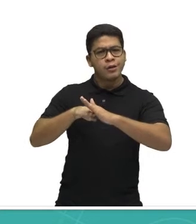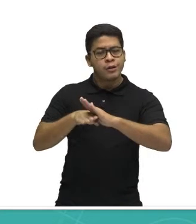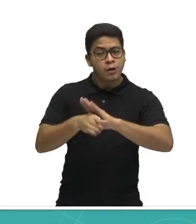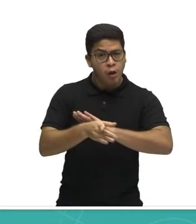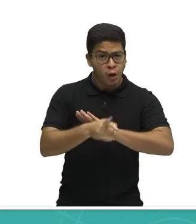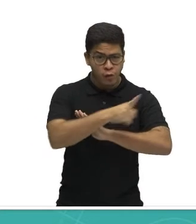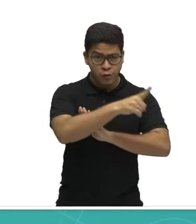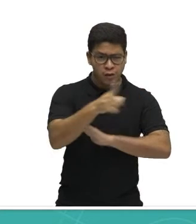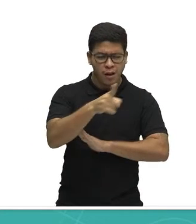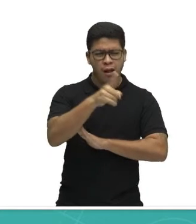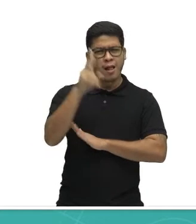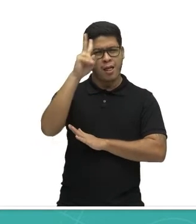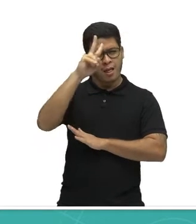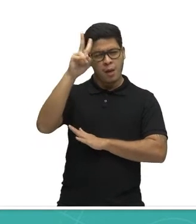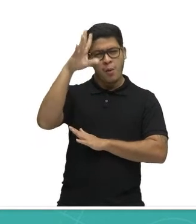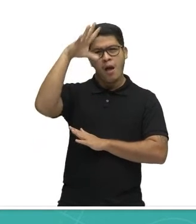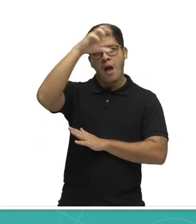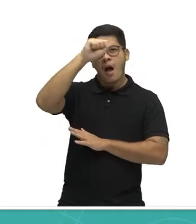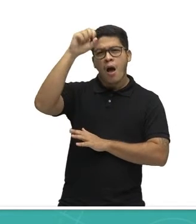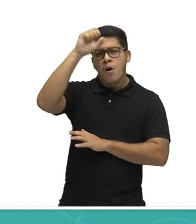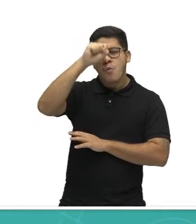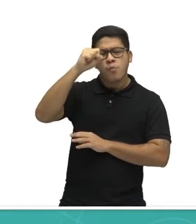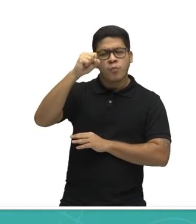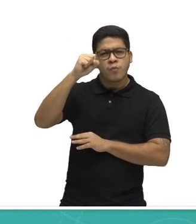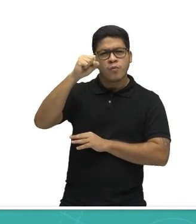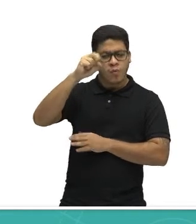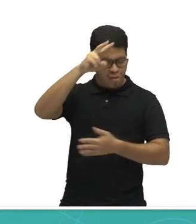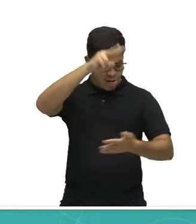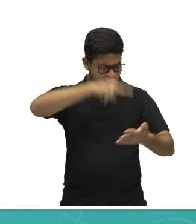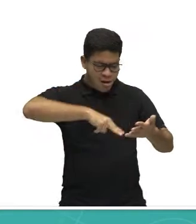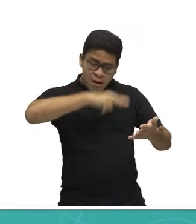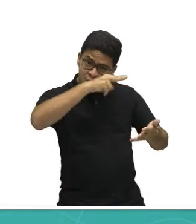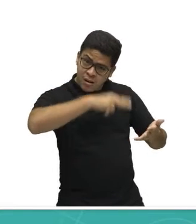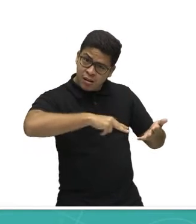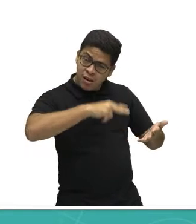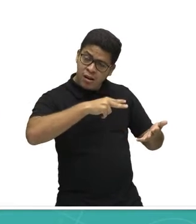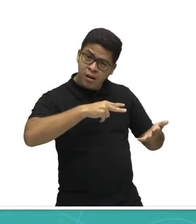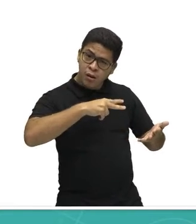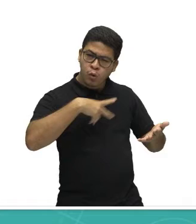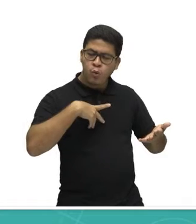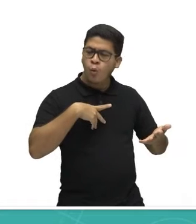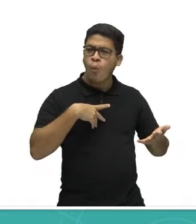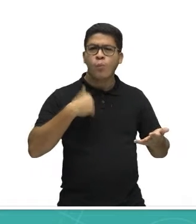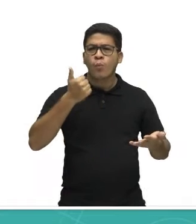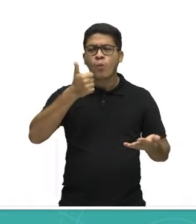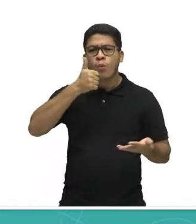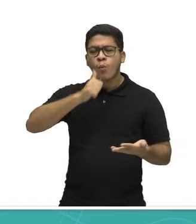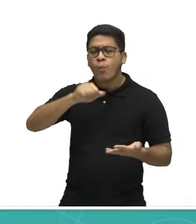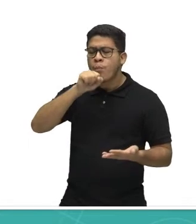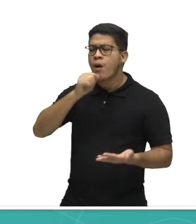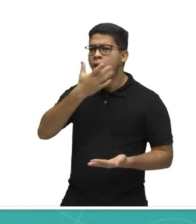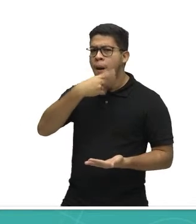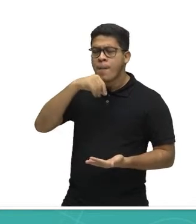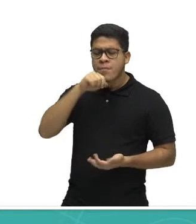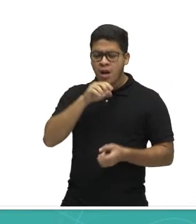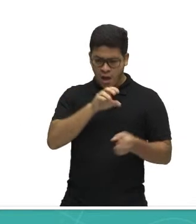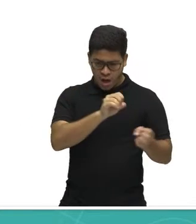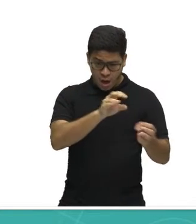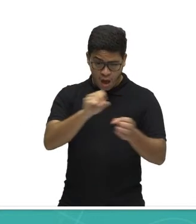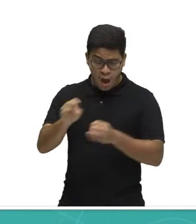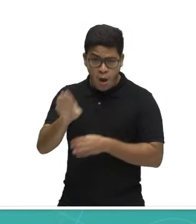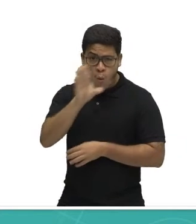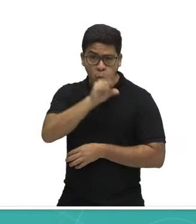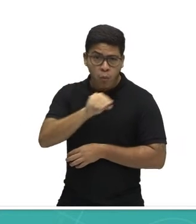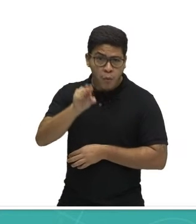Vocês leram em algum livro? Ou será que a amiga de vocês, os pais, passaram isso para vocês através da